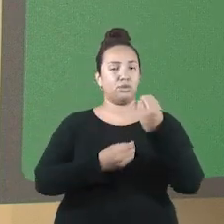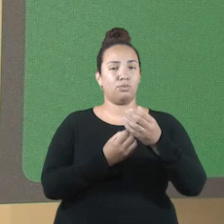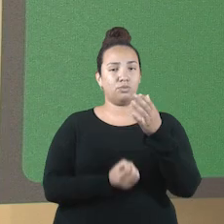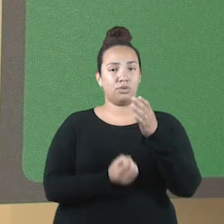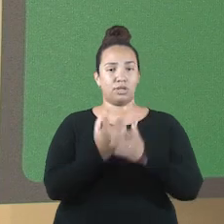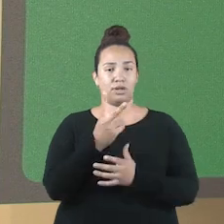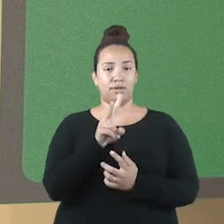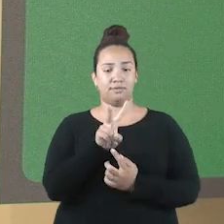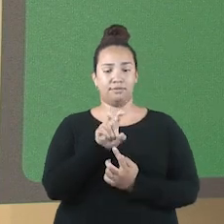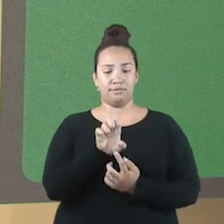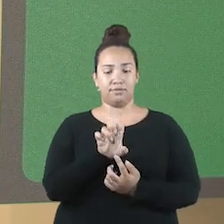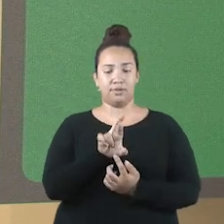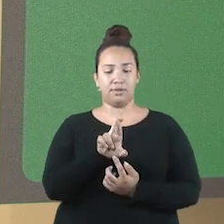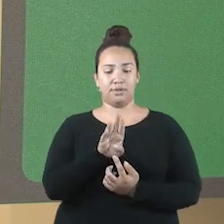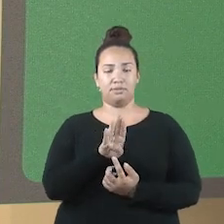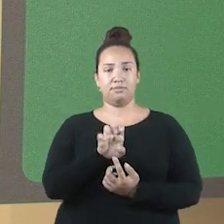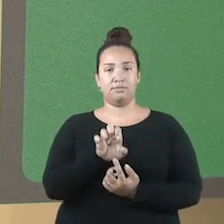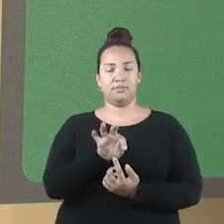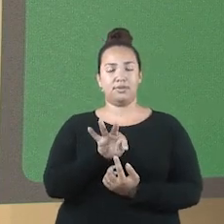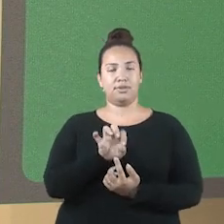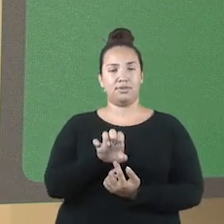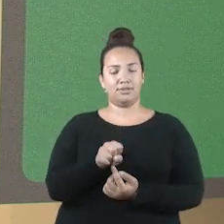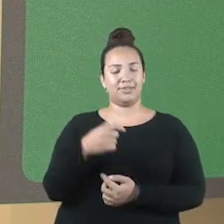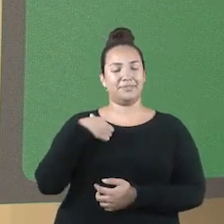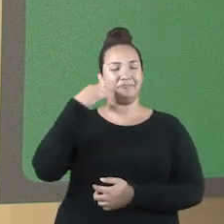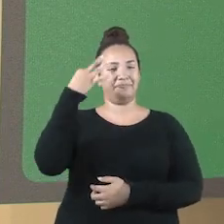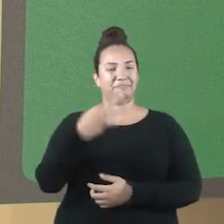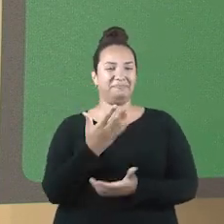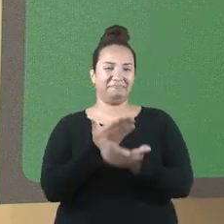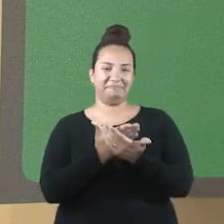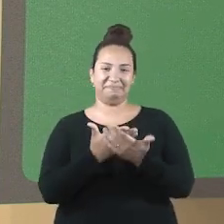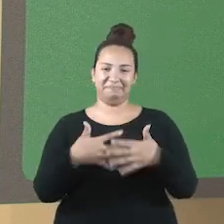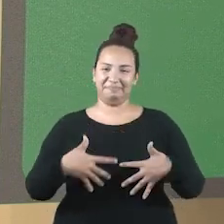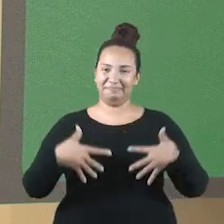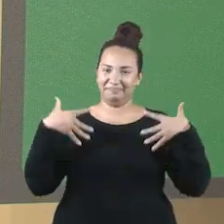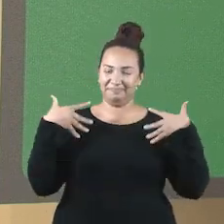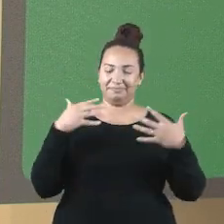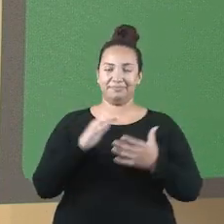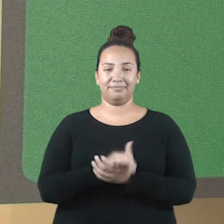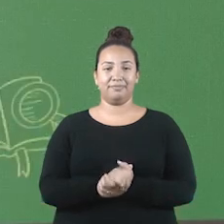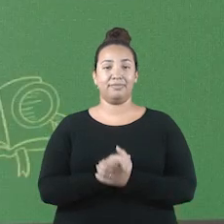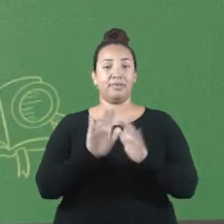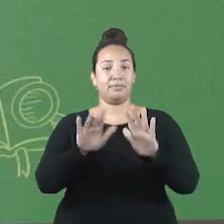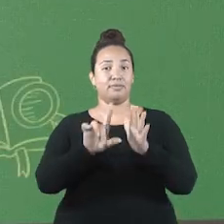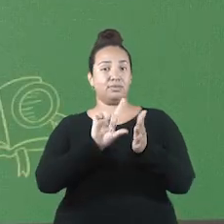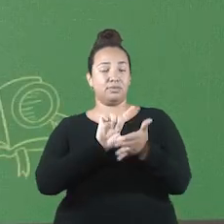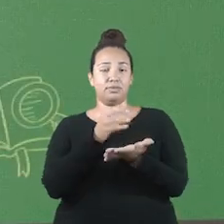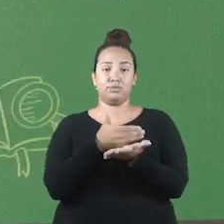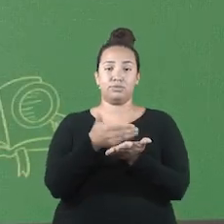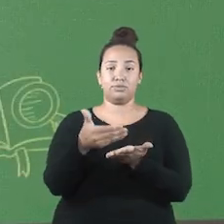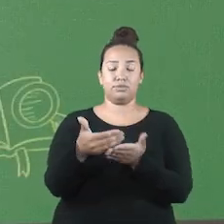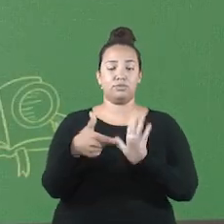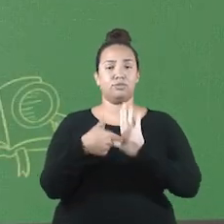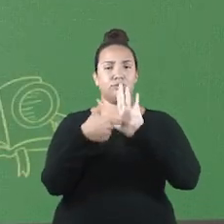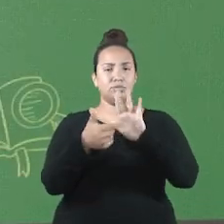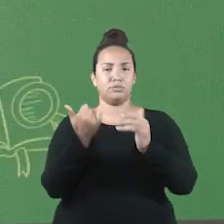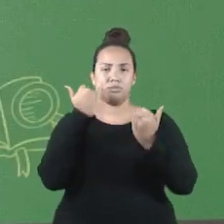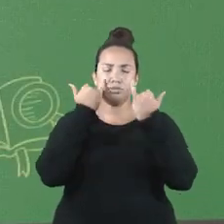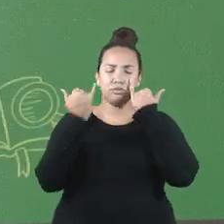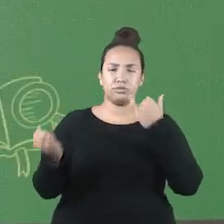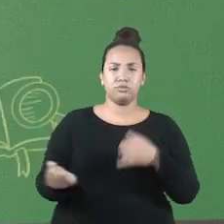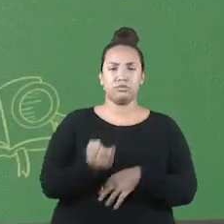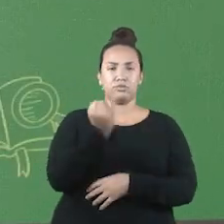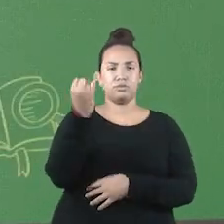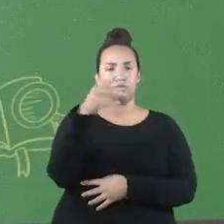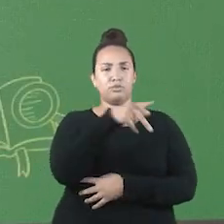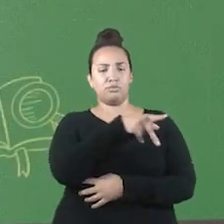sobre como produzir verbetes. Tenho certeza de que será uma aula muito divertida. Antes de começar, preciso passar